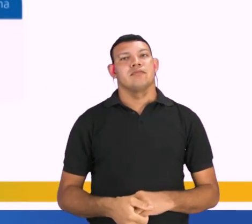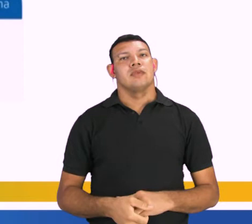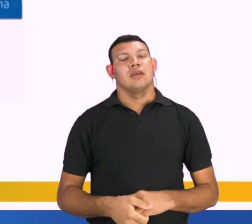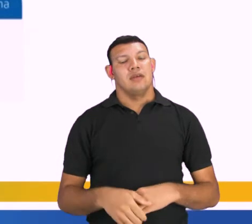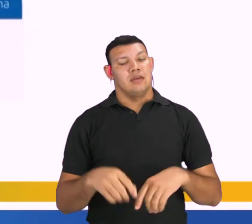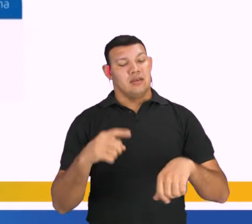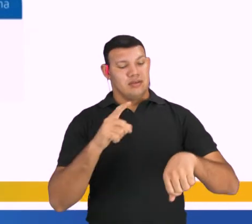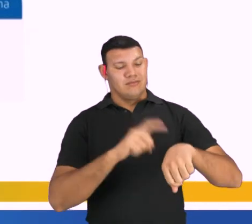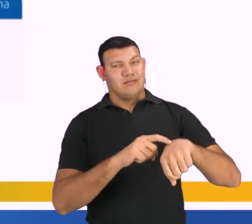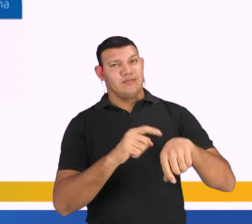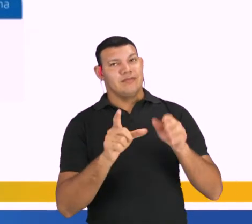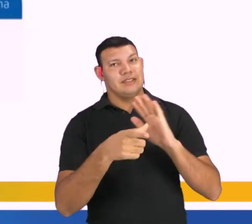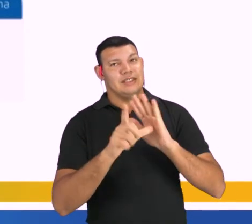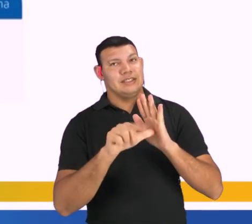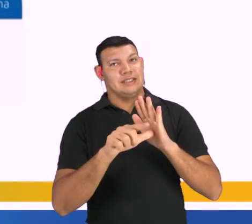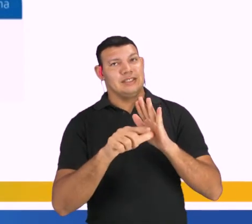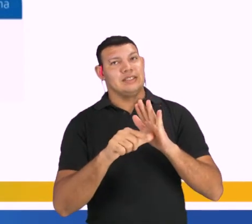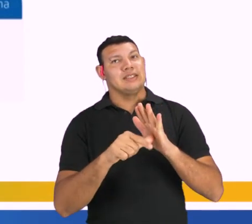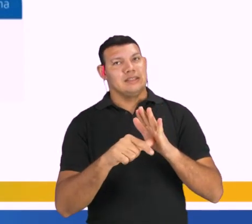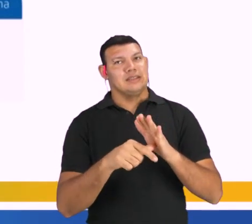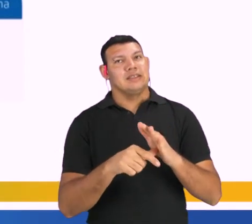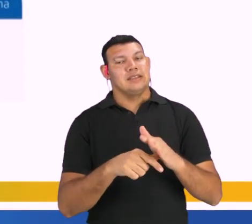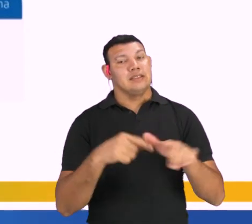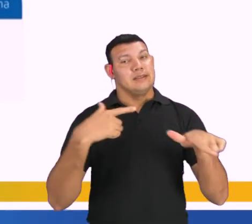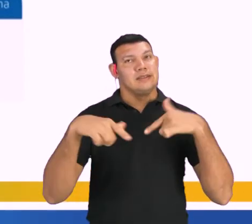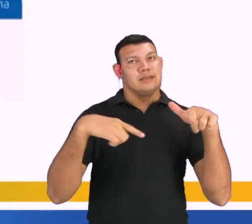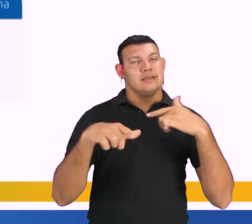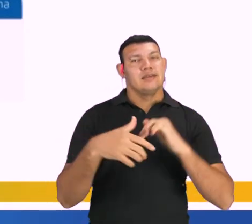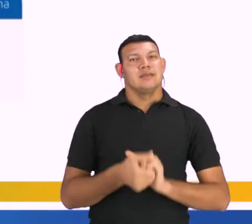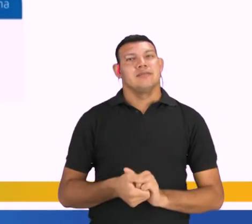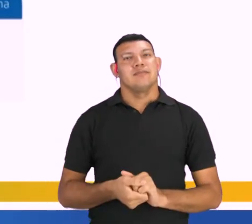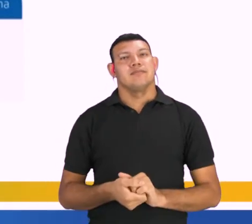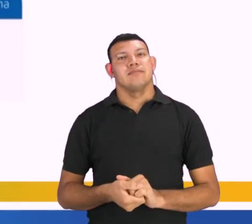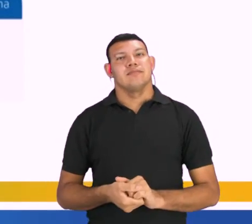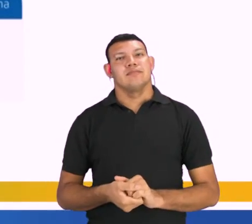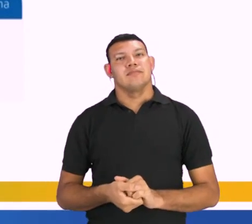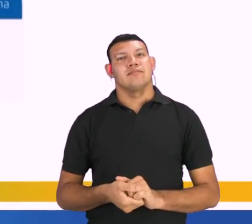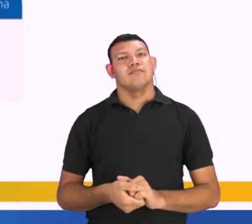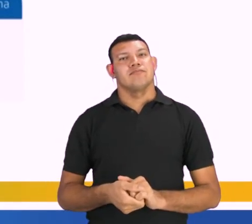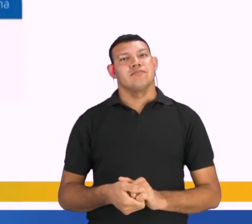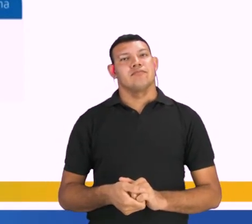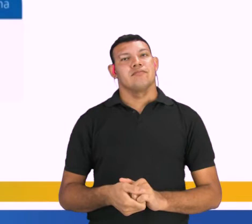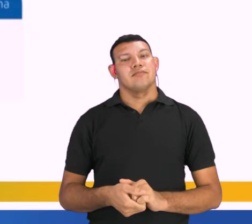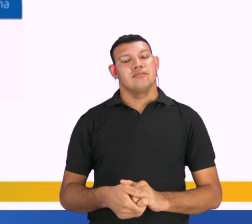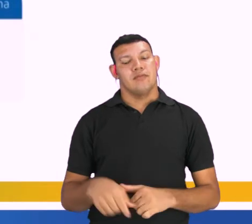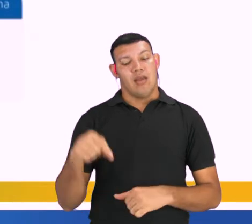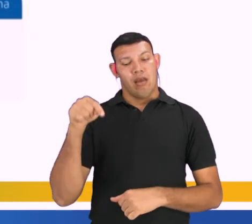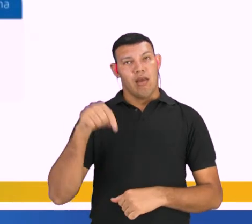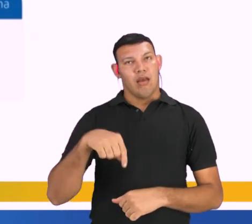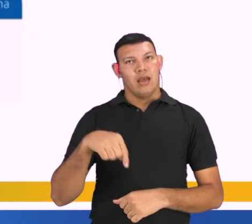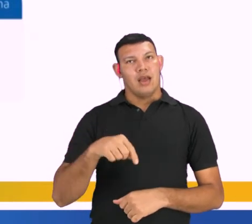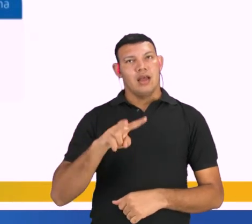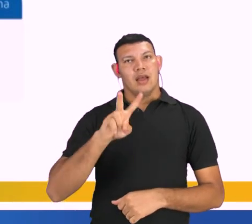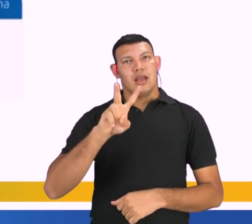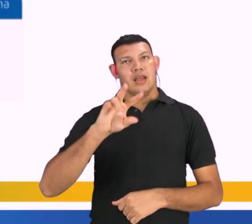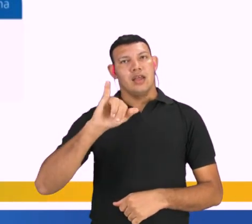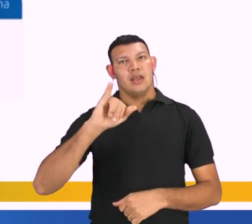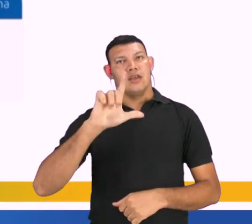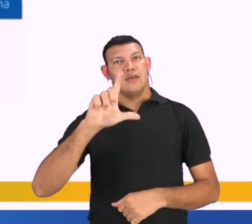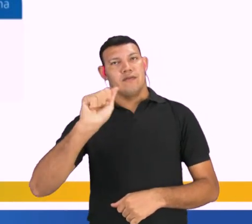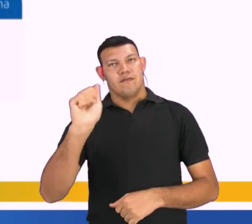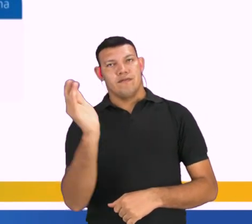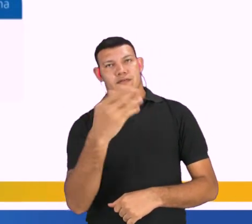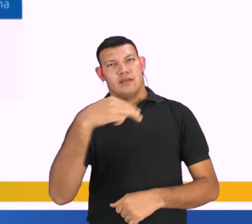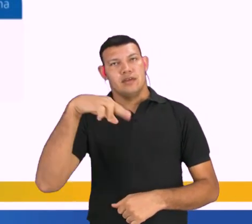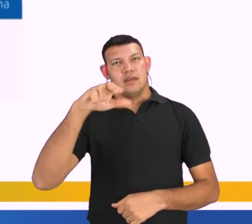na linguagem do dia a dia. E aí o motorista responde: aqui está na Vila Natal, ou seja, no aplicativo.